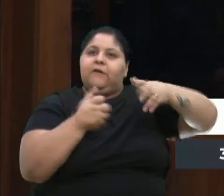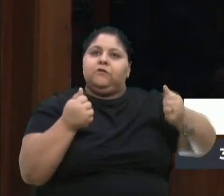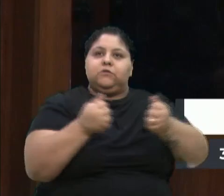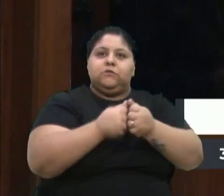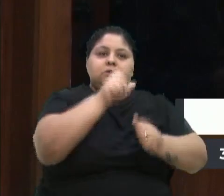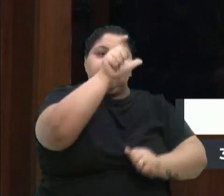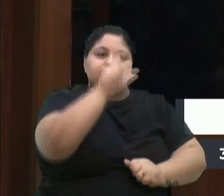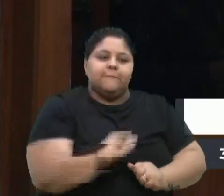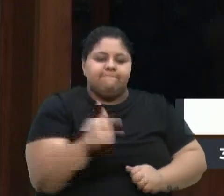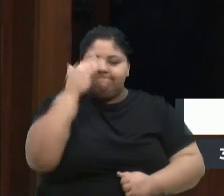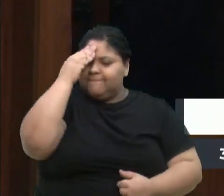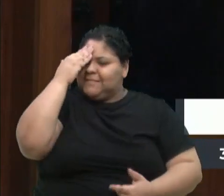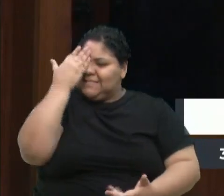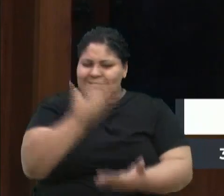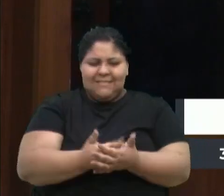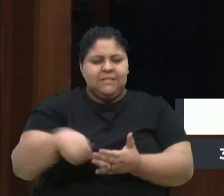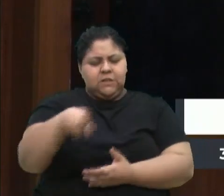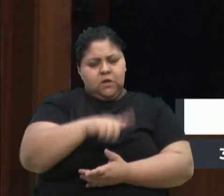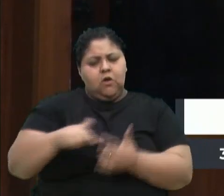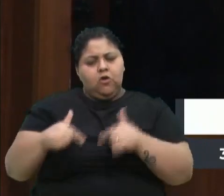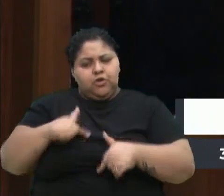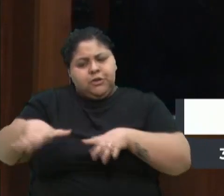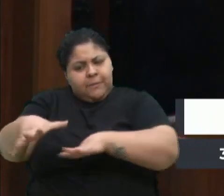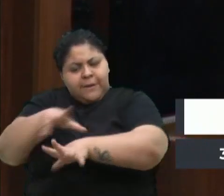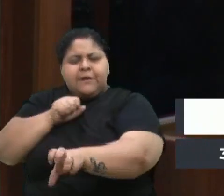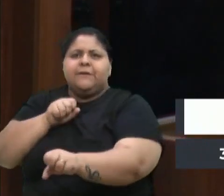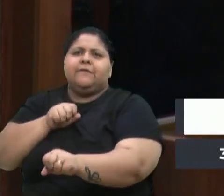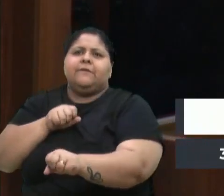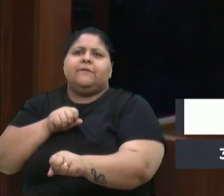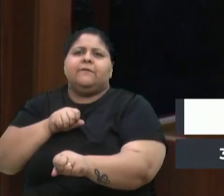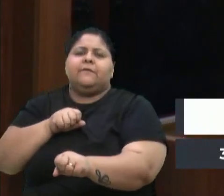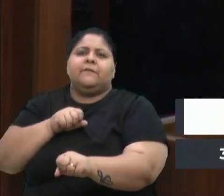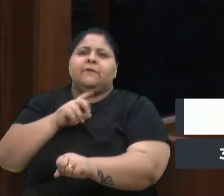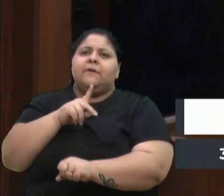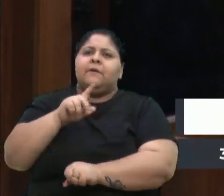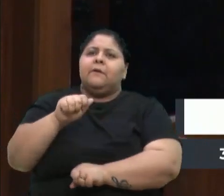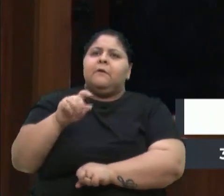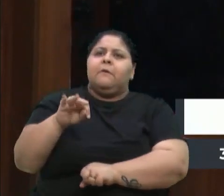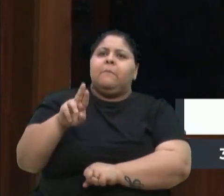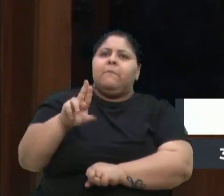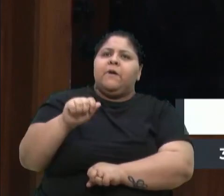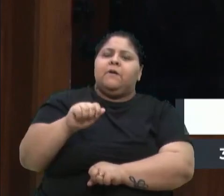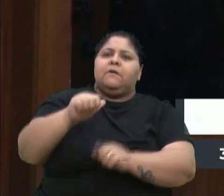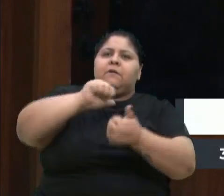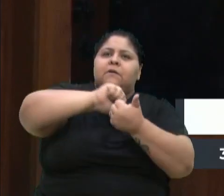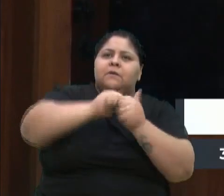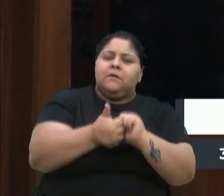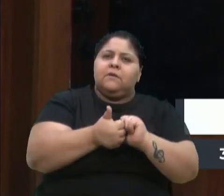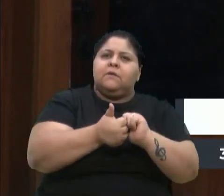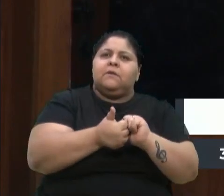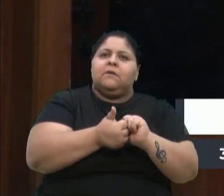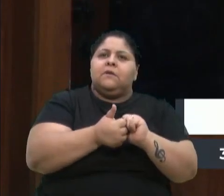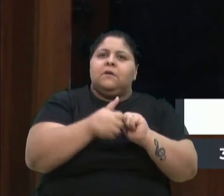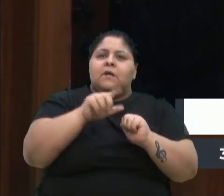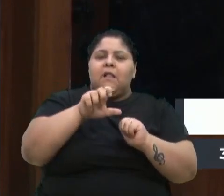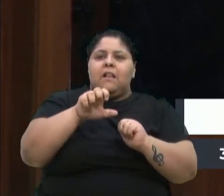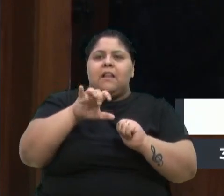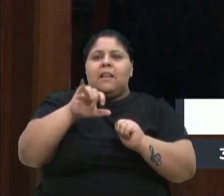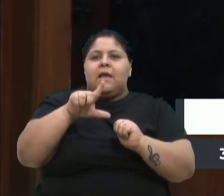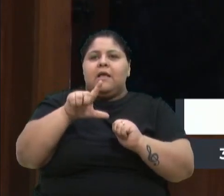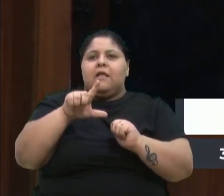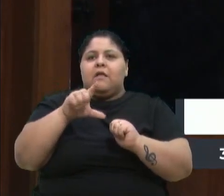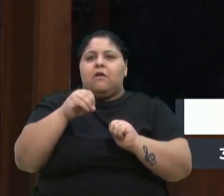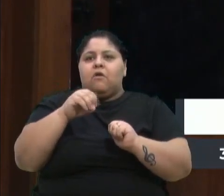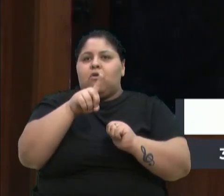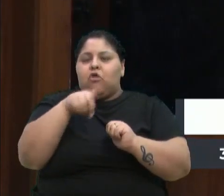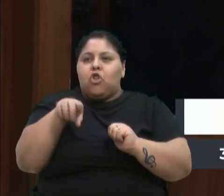que acreditaram no nosso trabalho de formação, a Pacuá Esportes, a Turane Leilões e ao Agromatos,